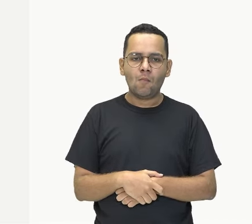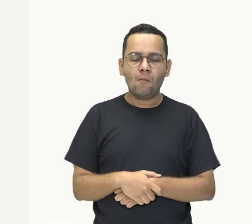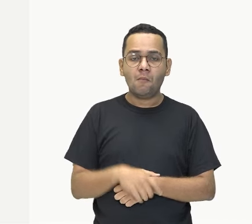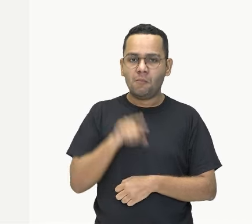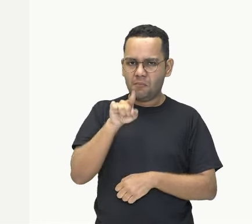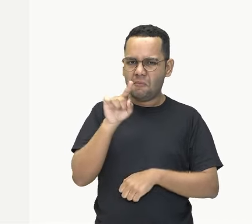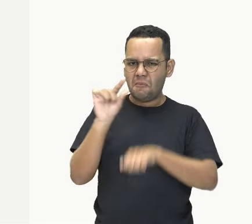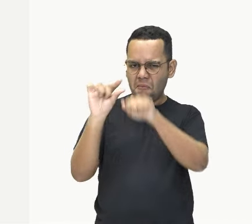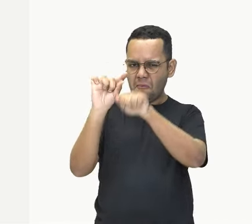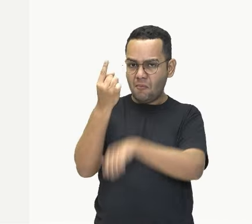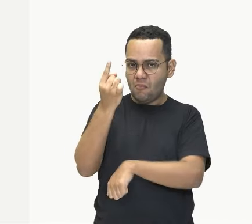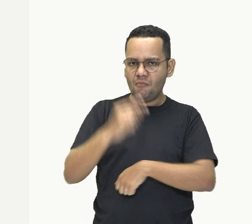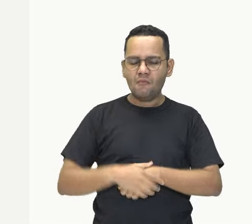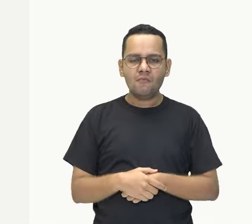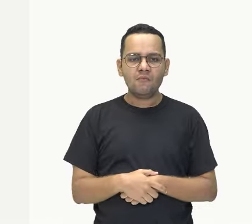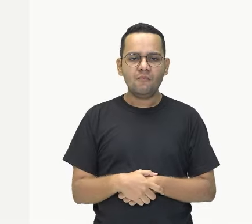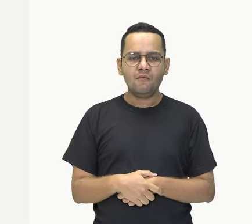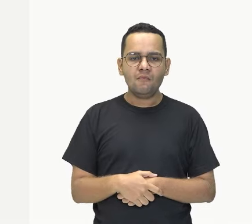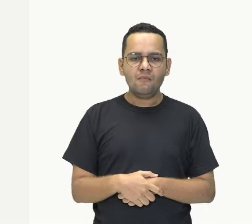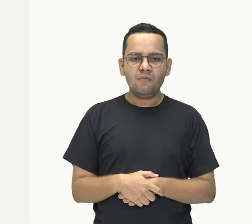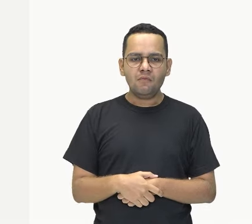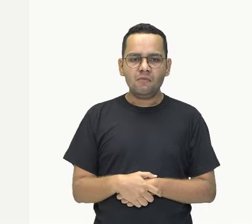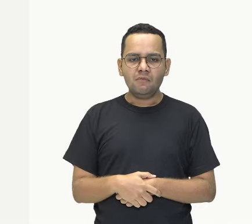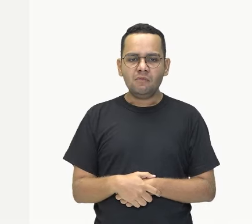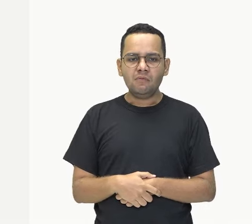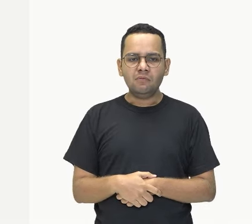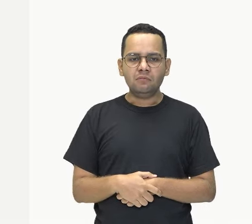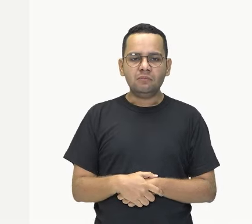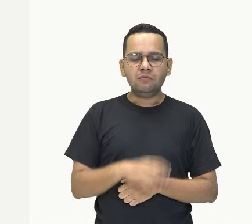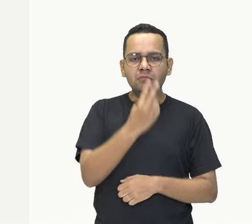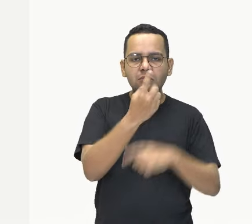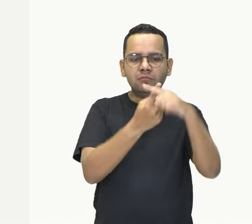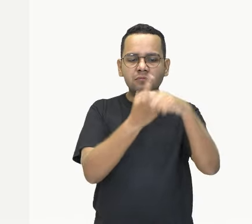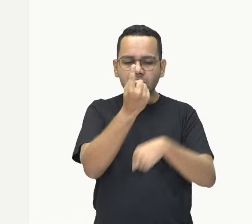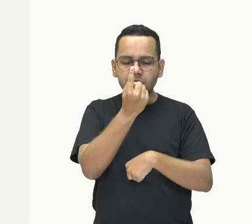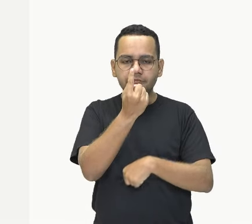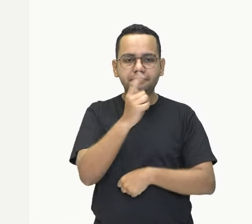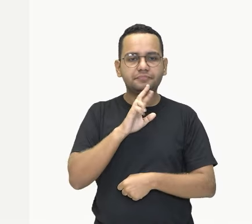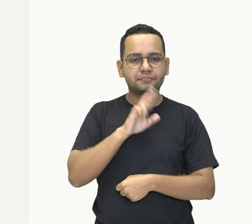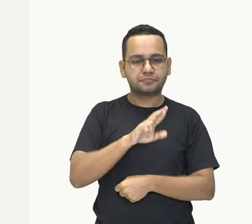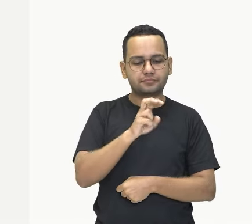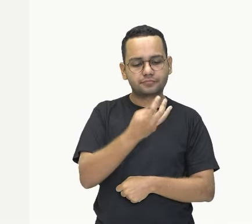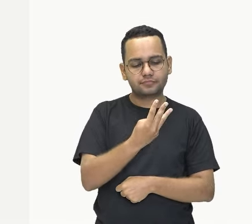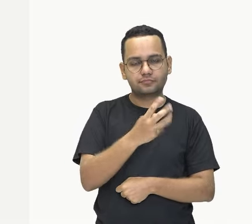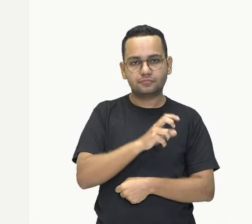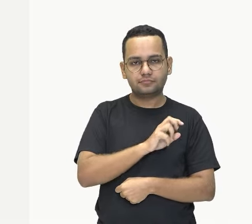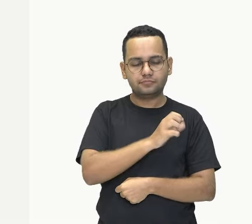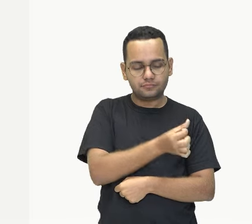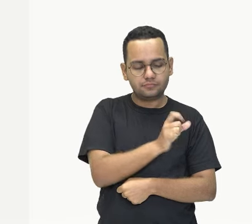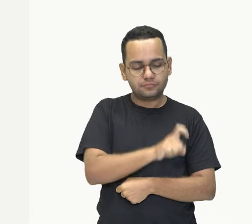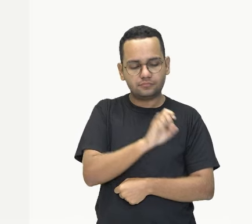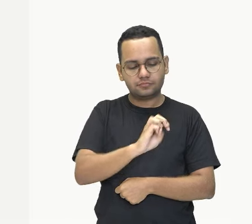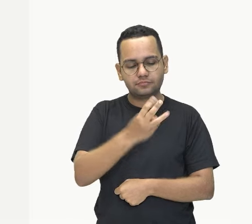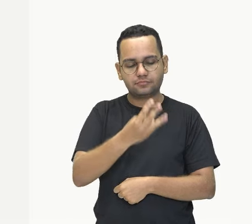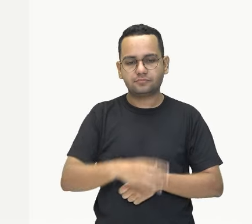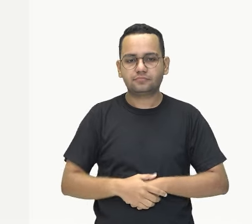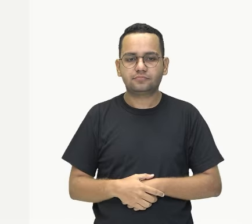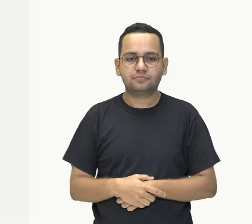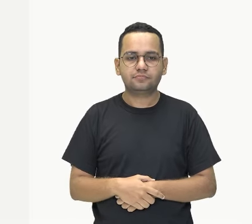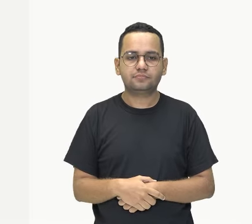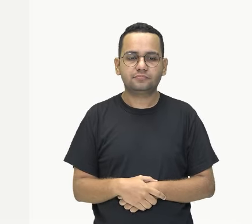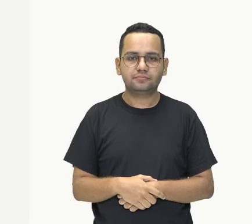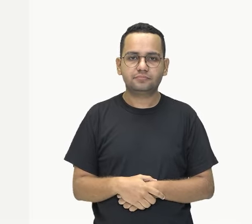sabe que o meu expoente é 1. 2 mais 1, 3. Então, resposta 6x